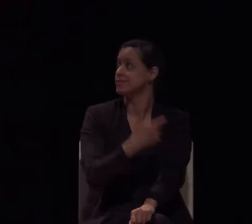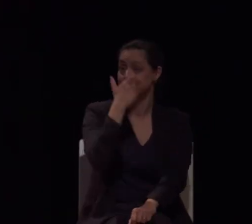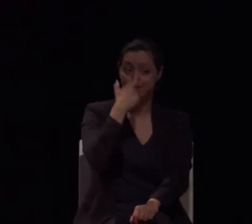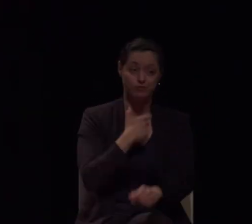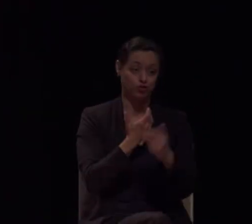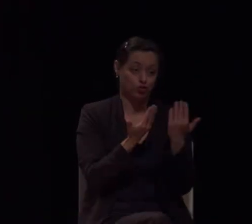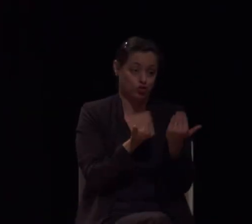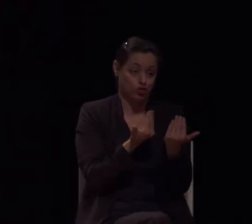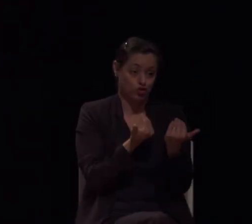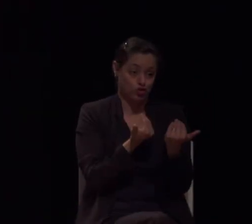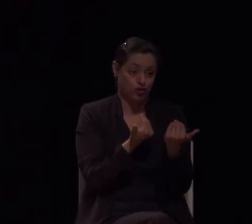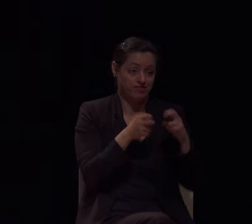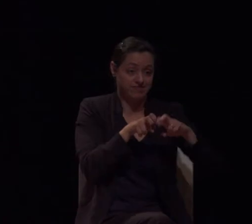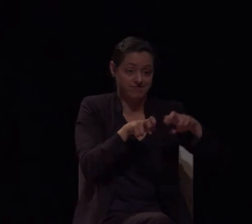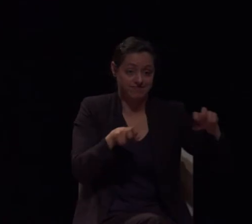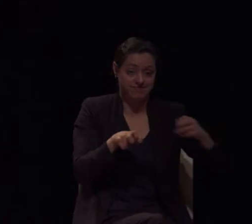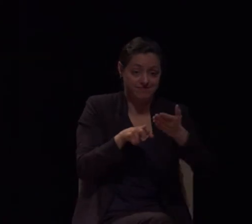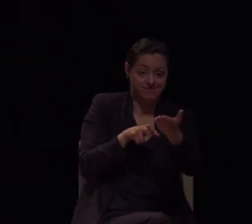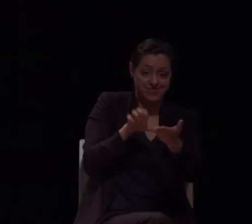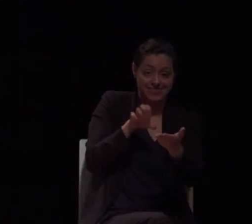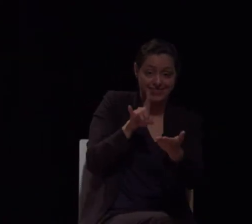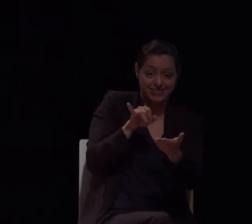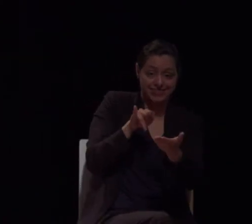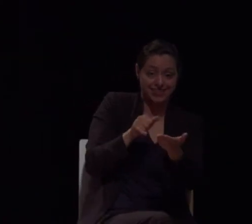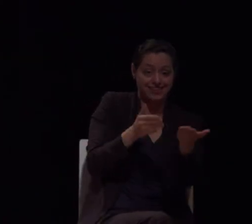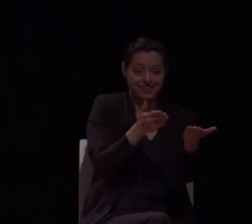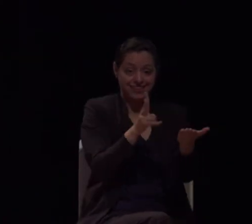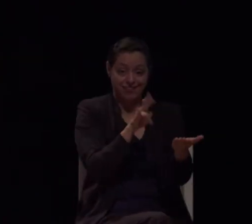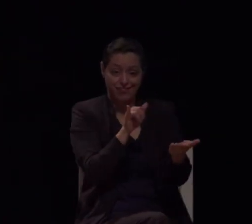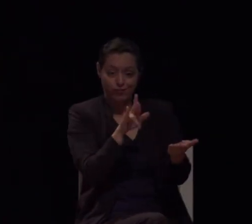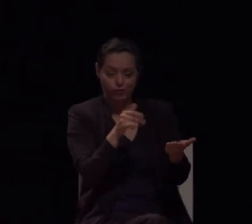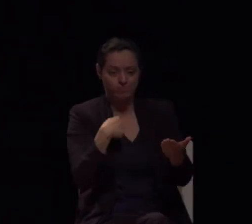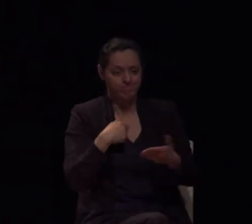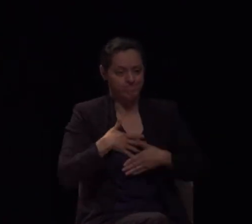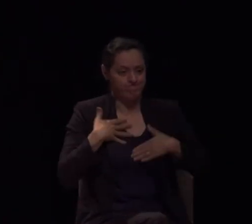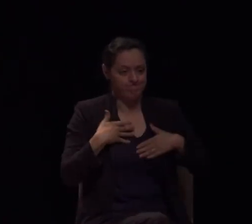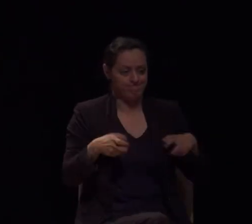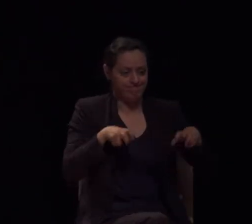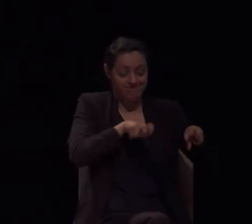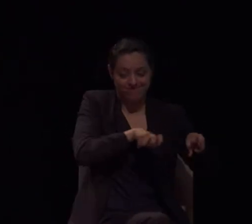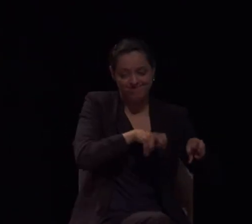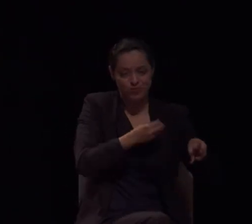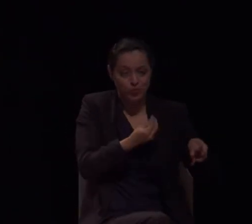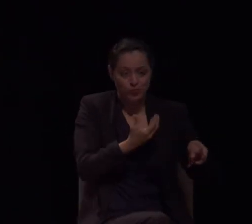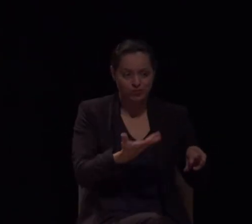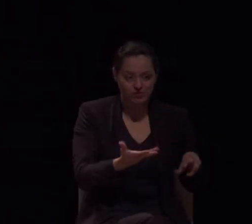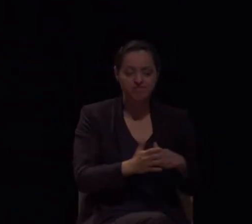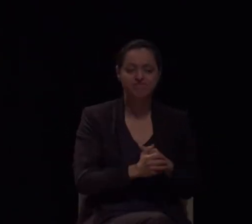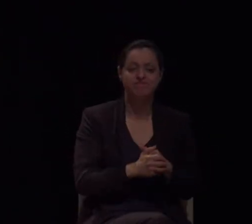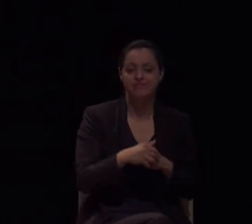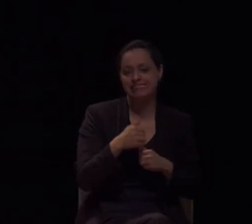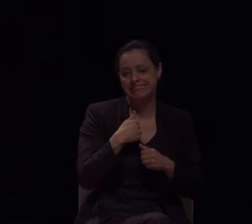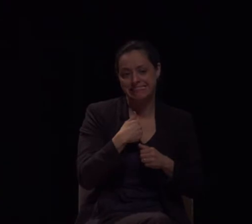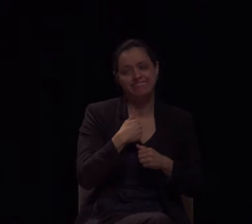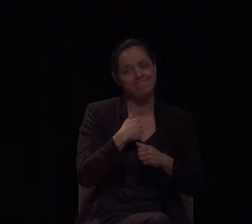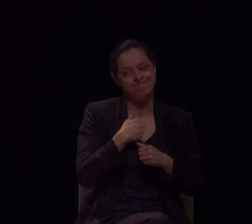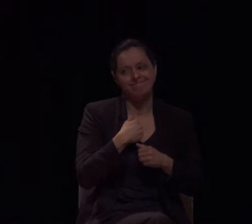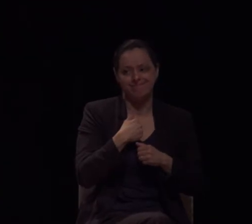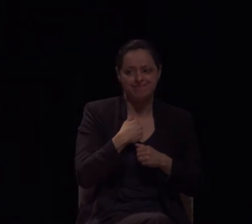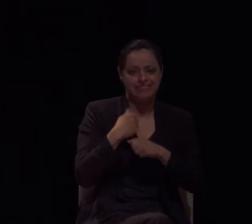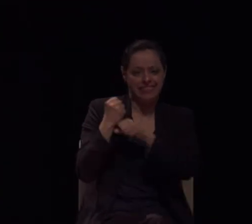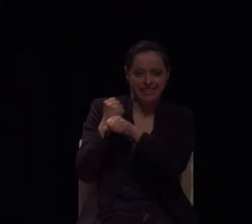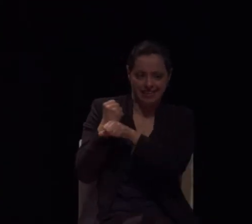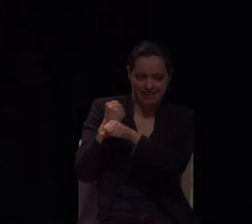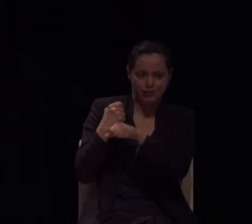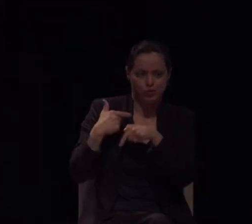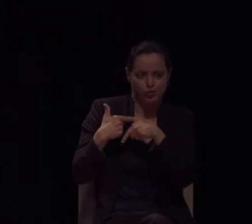poder compor uma mesa com ednei gonçalves e ou vítor trindade é eu aprendi nesses anos de militância